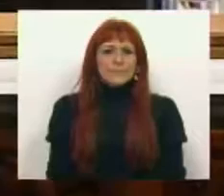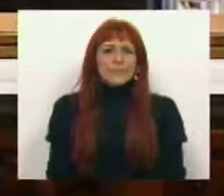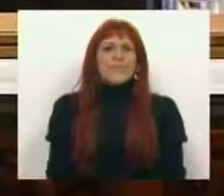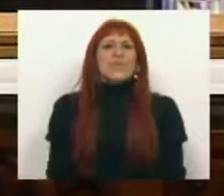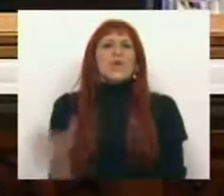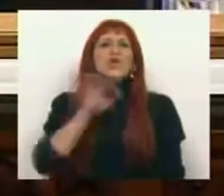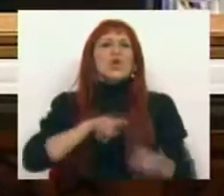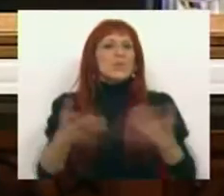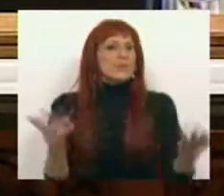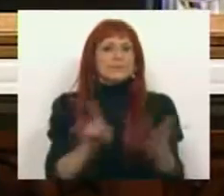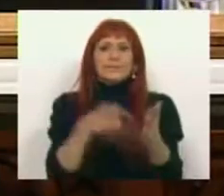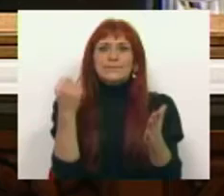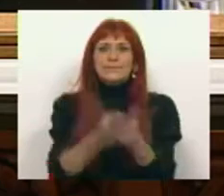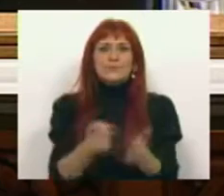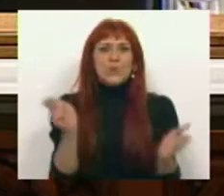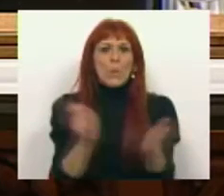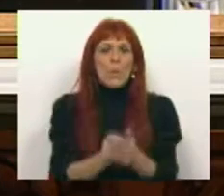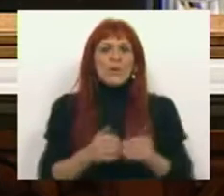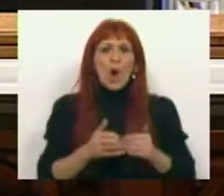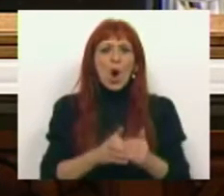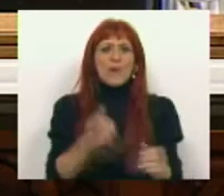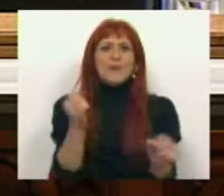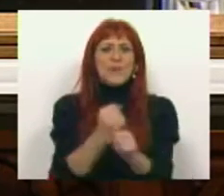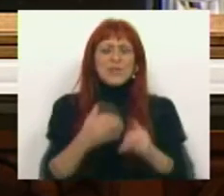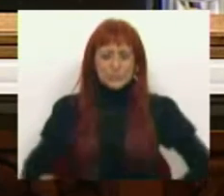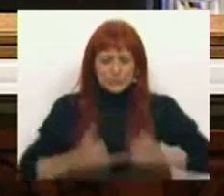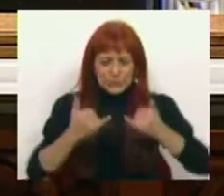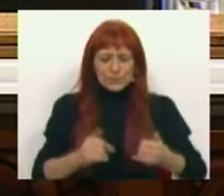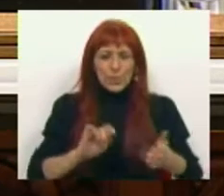Senhores deputados, fica assim concluído este ponto da ordem de trabalho. Vamos